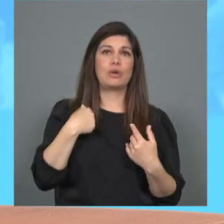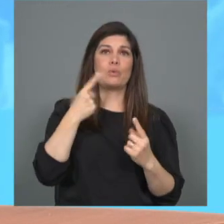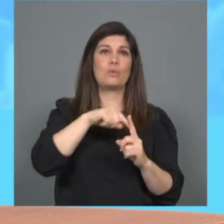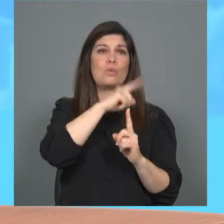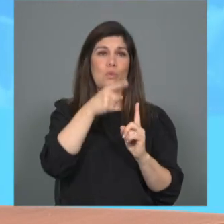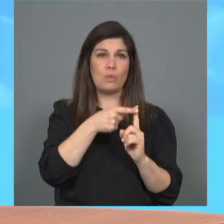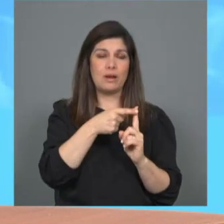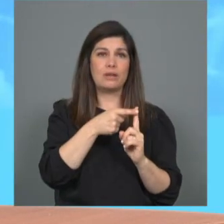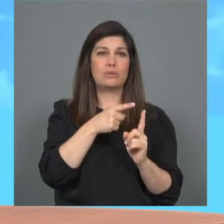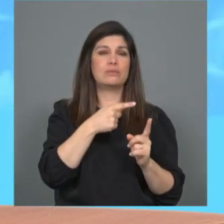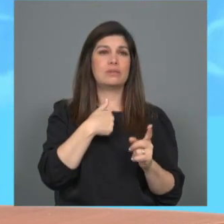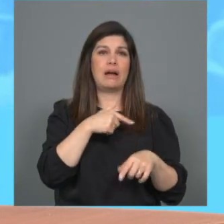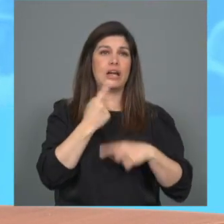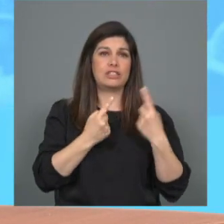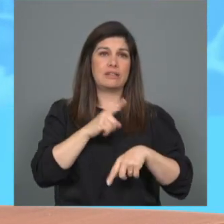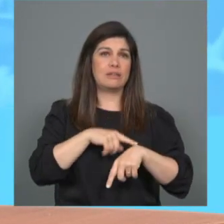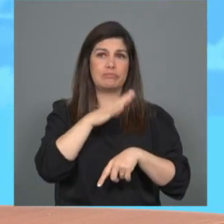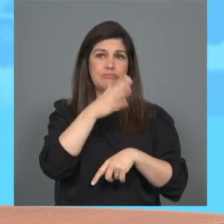tenho demasiado tempo para